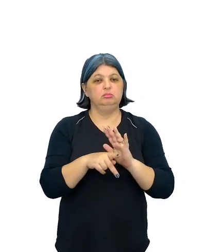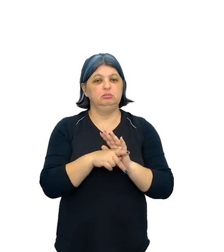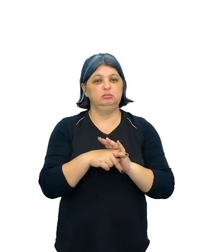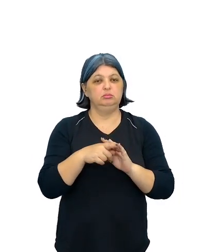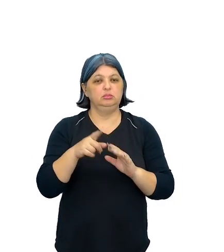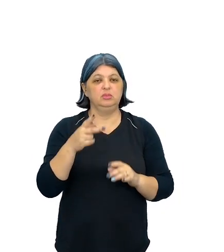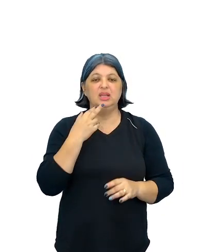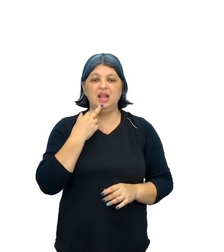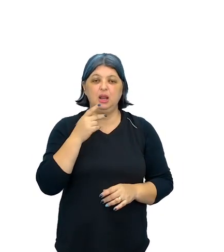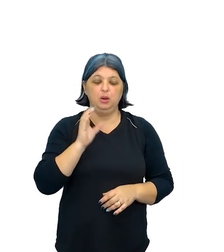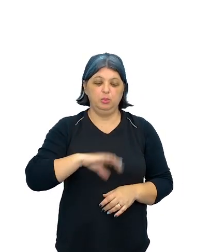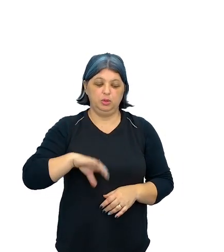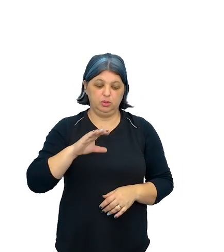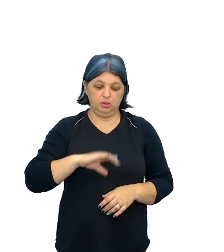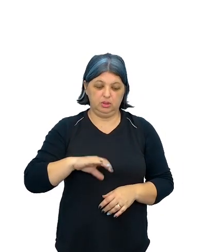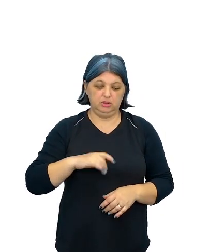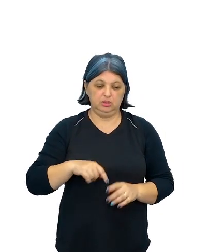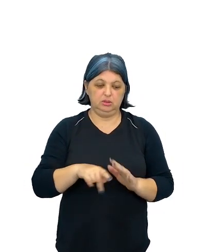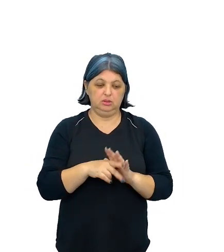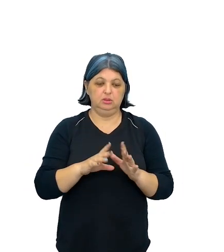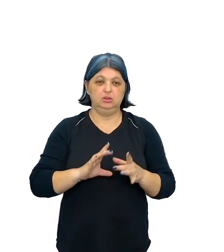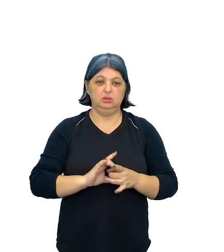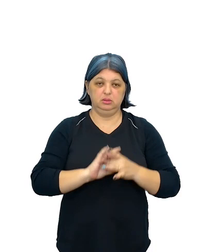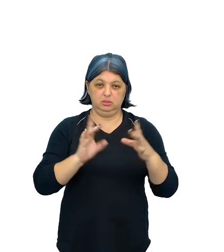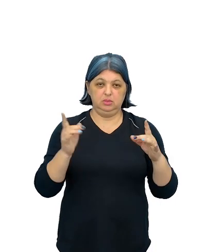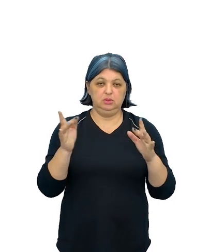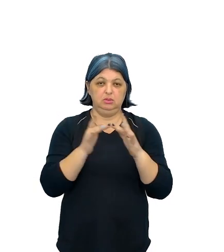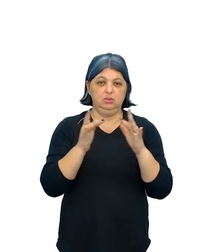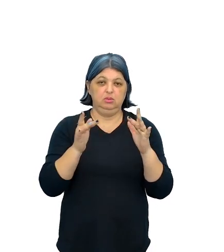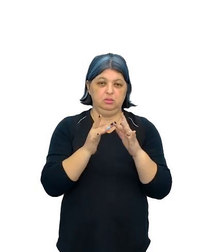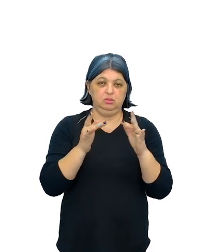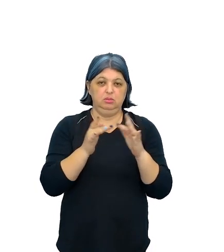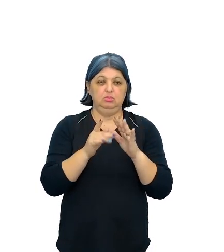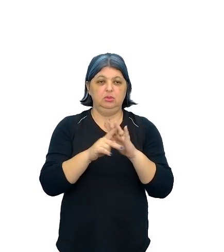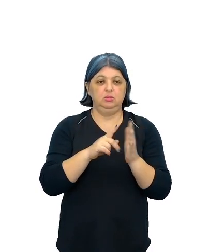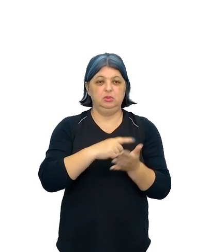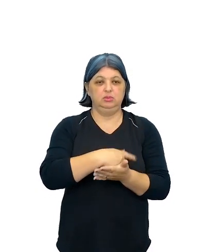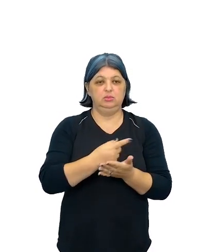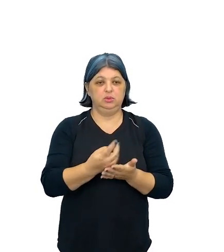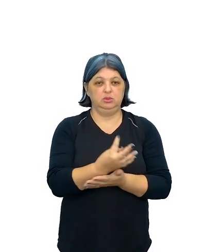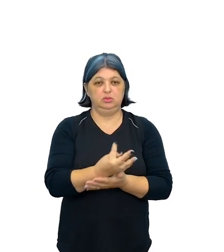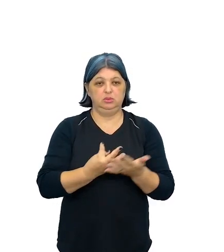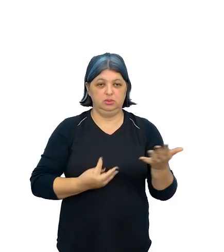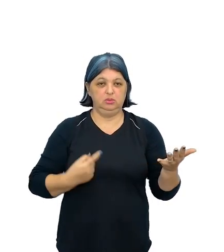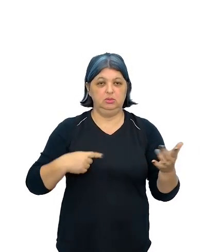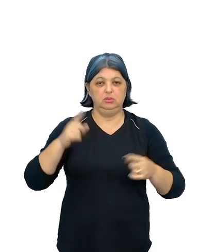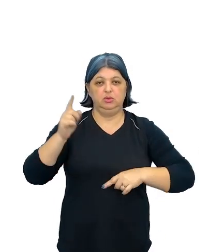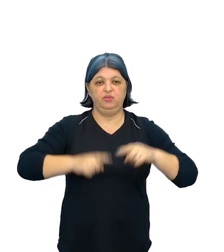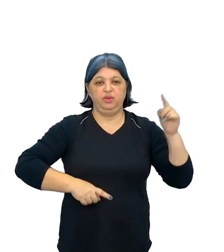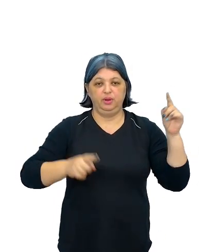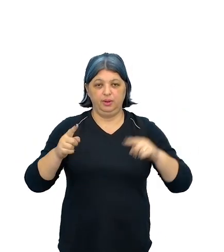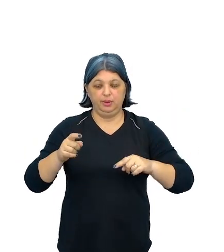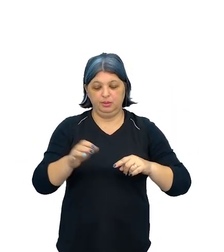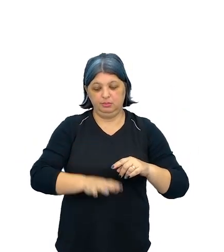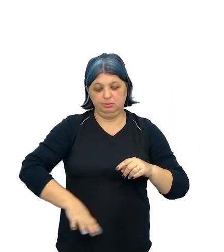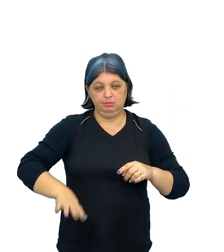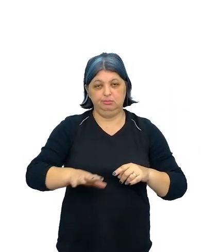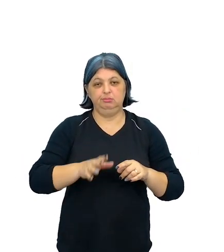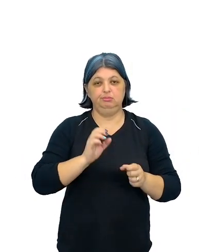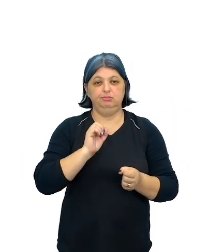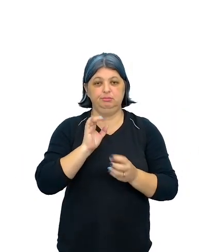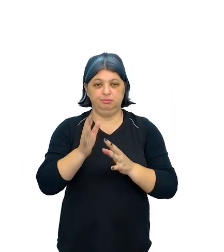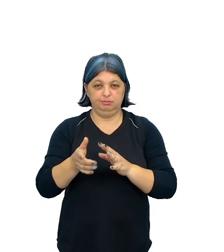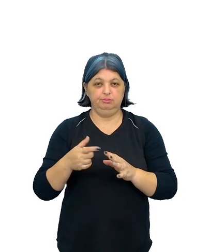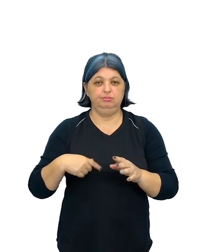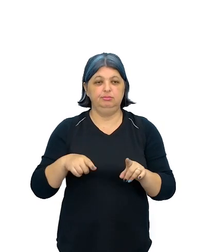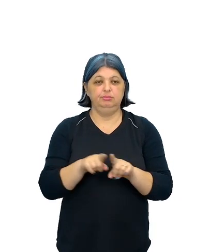língua portuguesa permite a ampliação do contato com gêneros textuais pertencentes a esses variados campos de atuação,